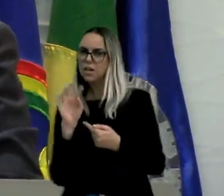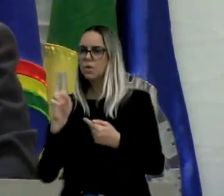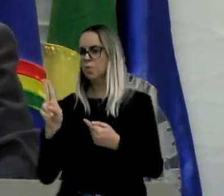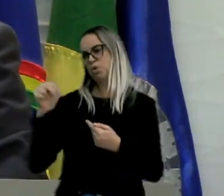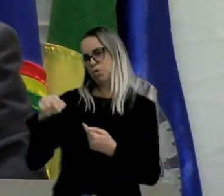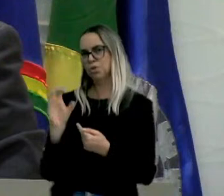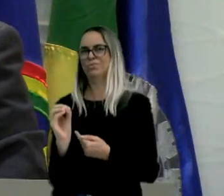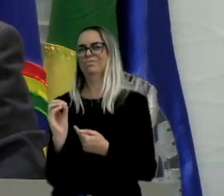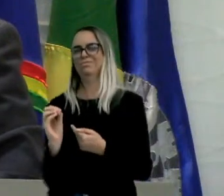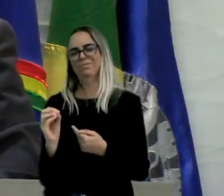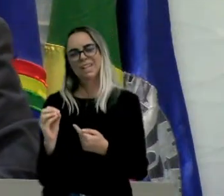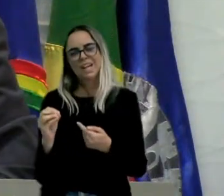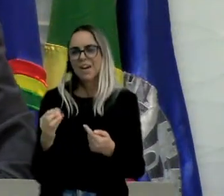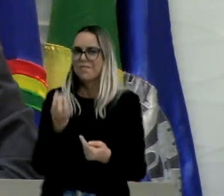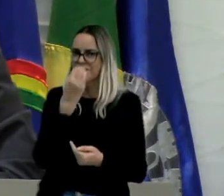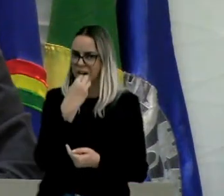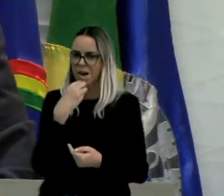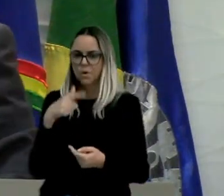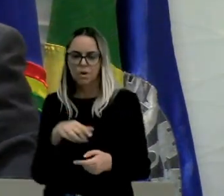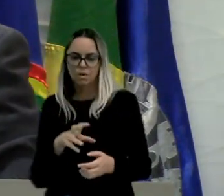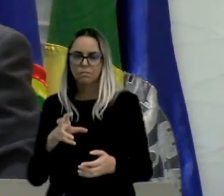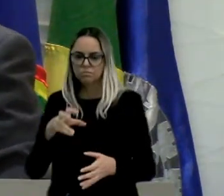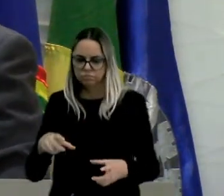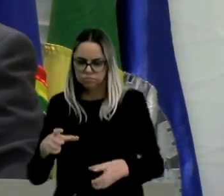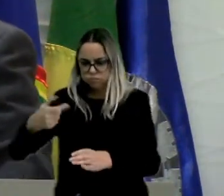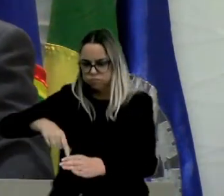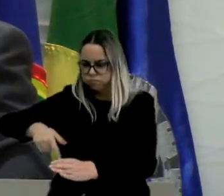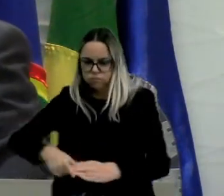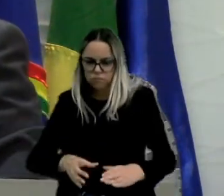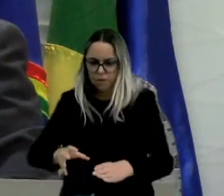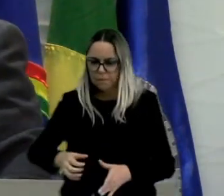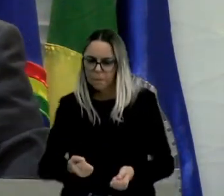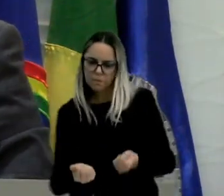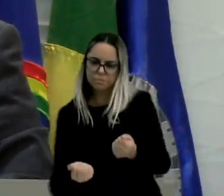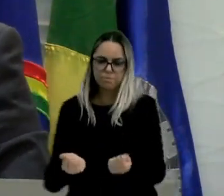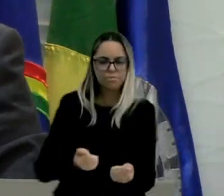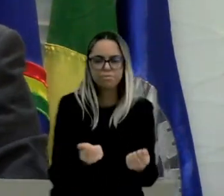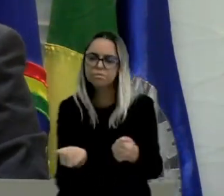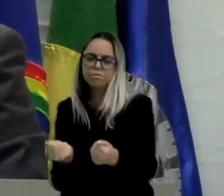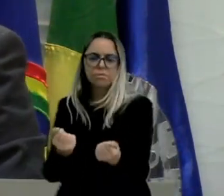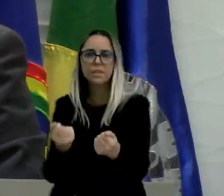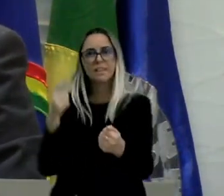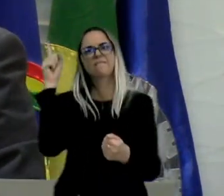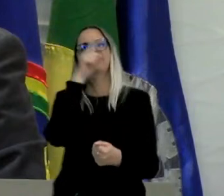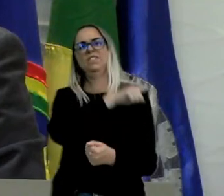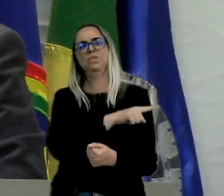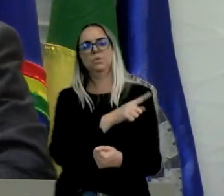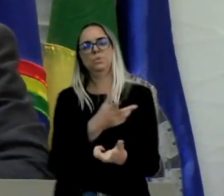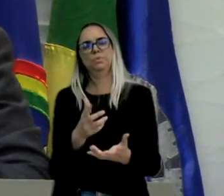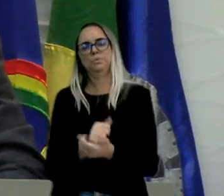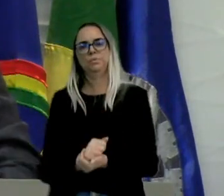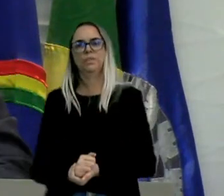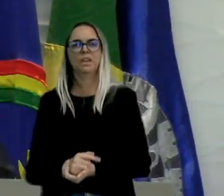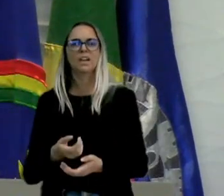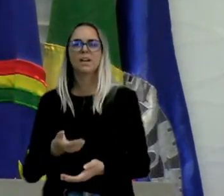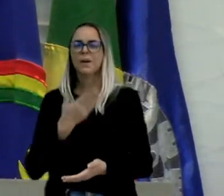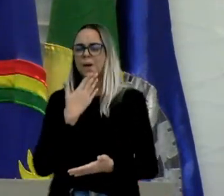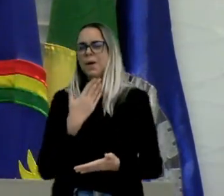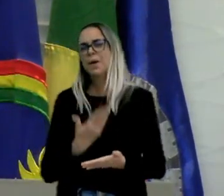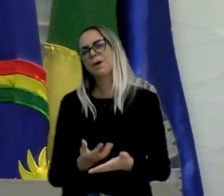todo buraco mas para chegar na Jurubeba ou descer da juruba para o saudoso Francisco reino aquilo é um